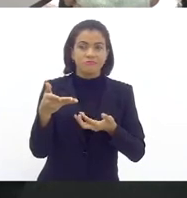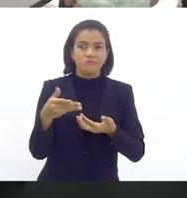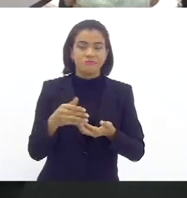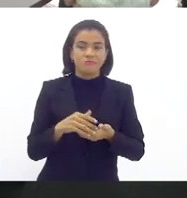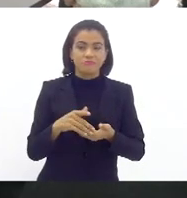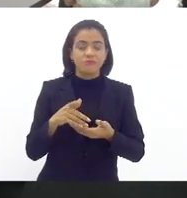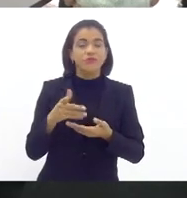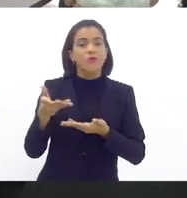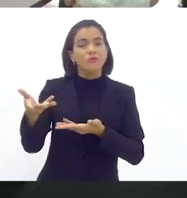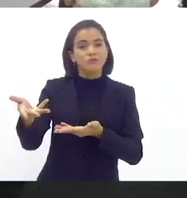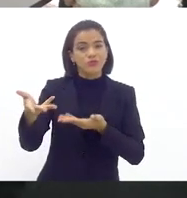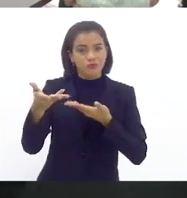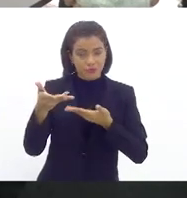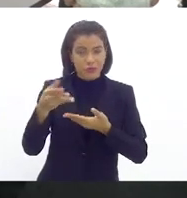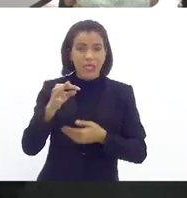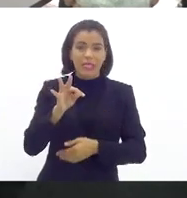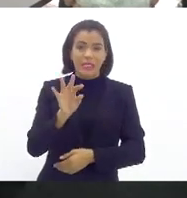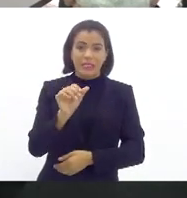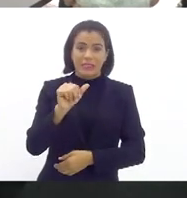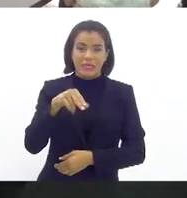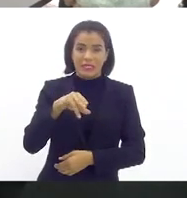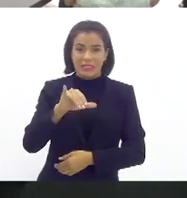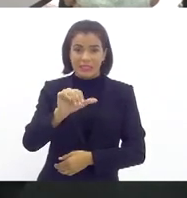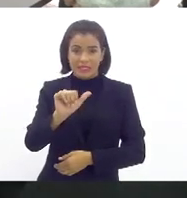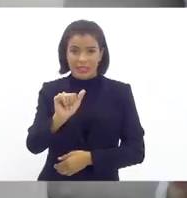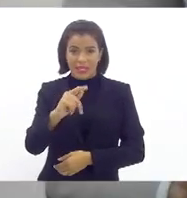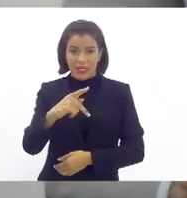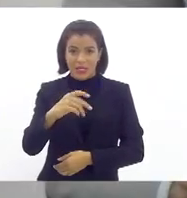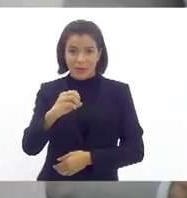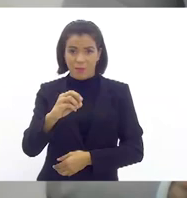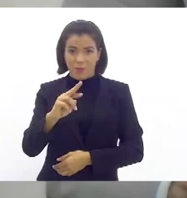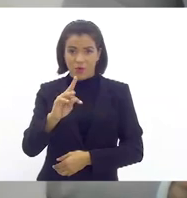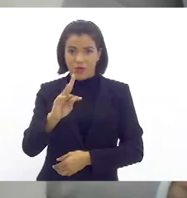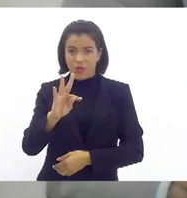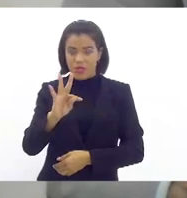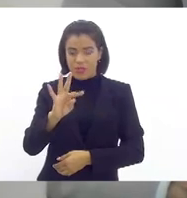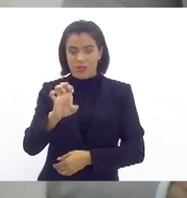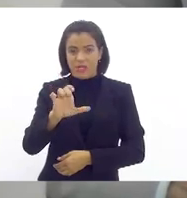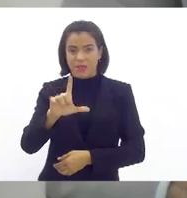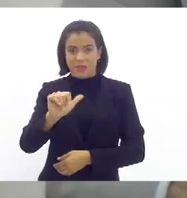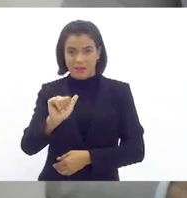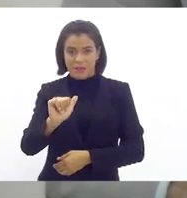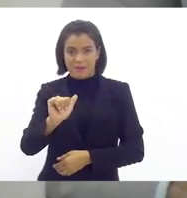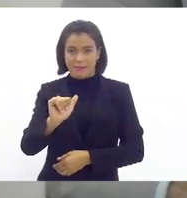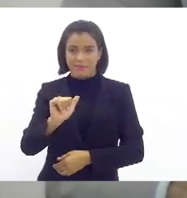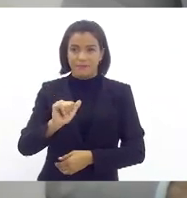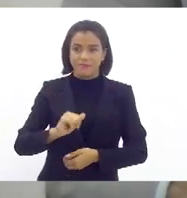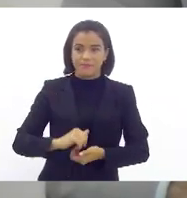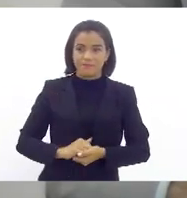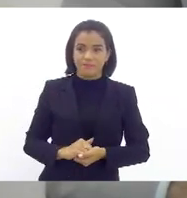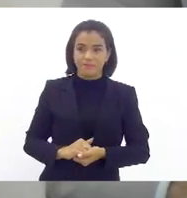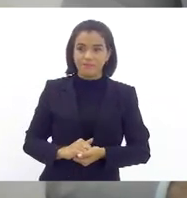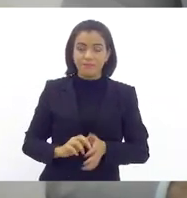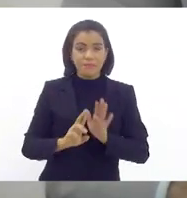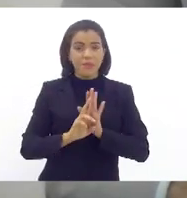vamos chamar aqui a Tânia Portela, que está online. Ela é do GLED10. Bom dia, Tânia.